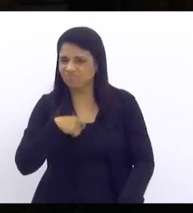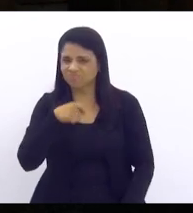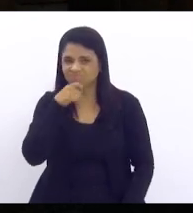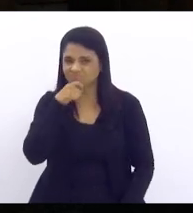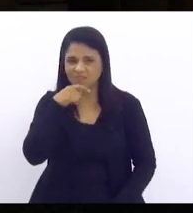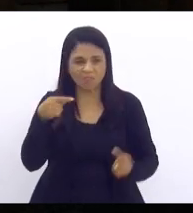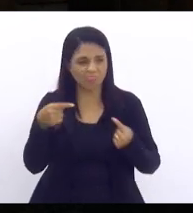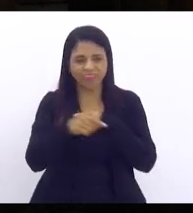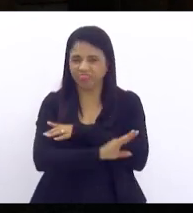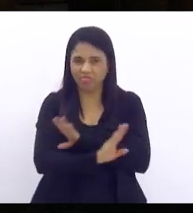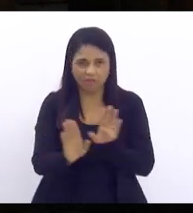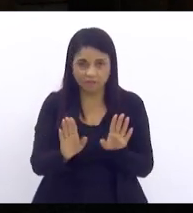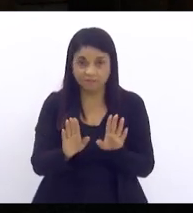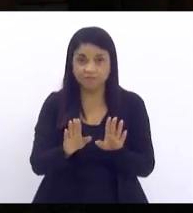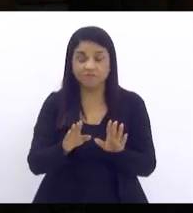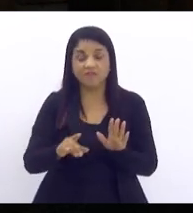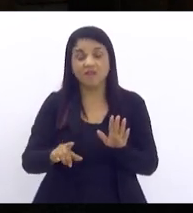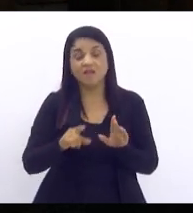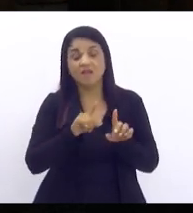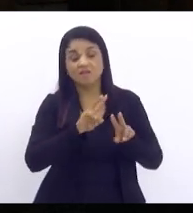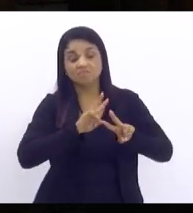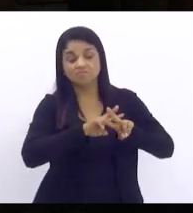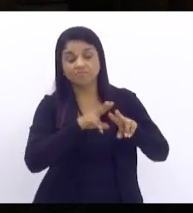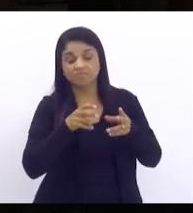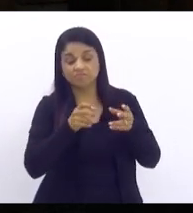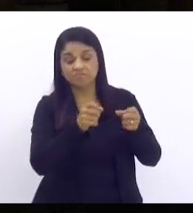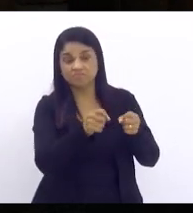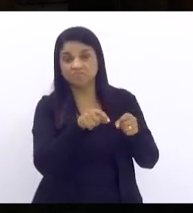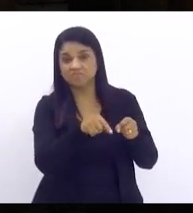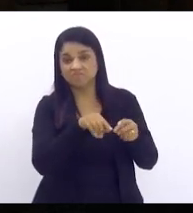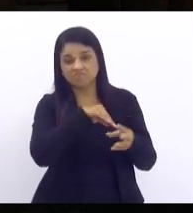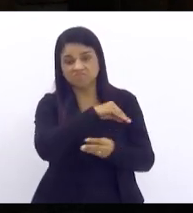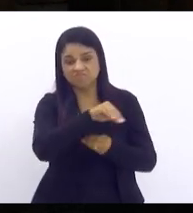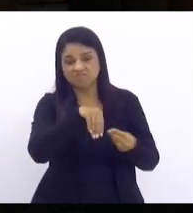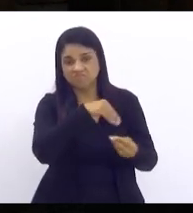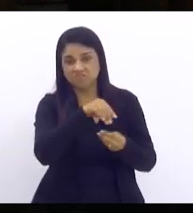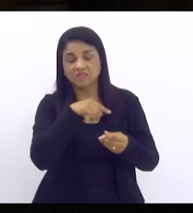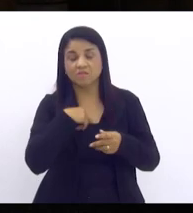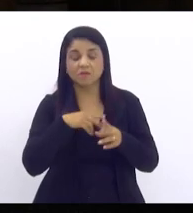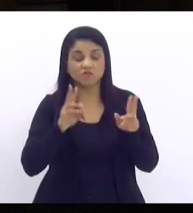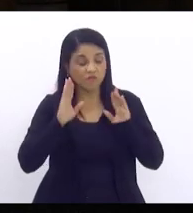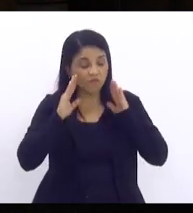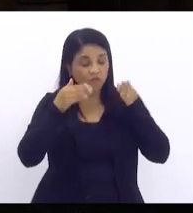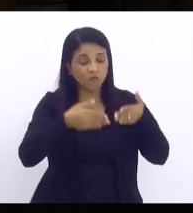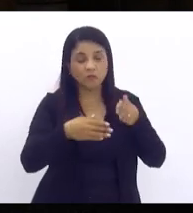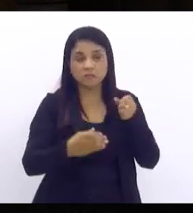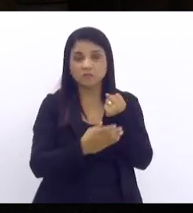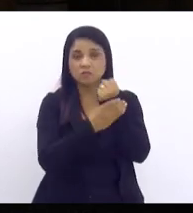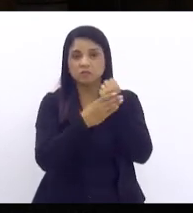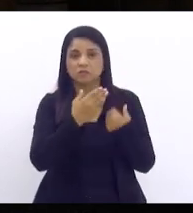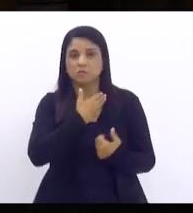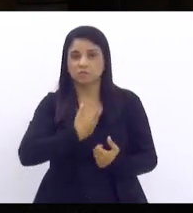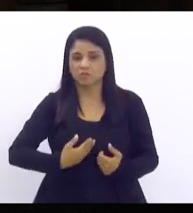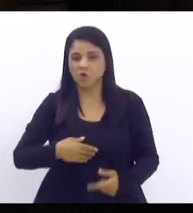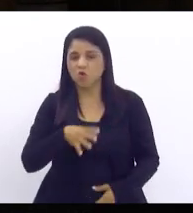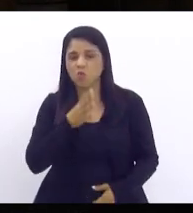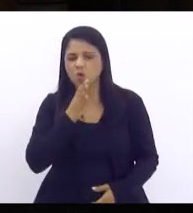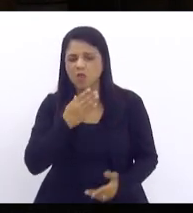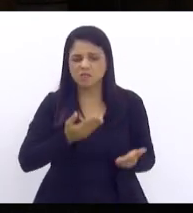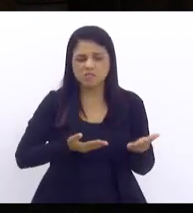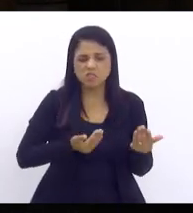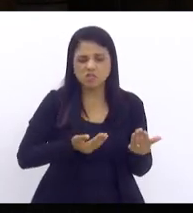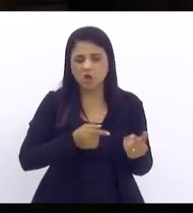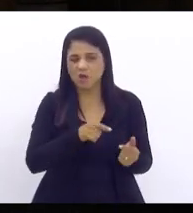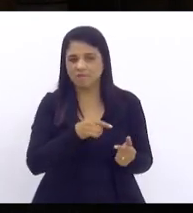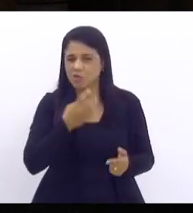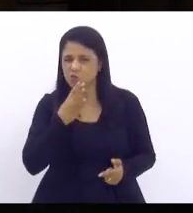com a educação. Ali tinha que ser até mesclado, mas está mais voltado para a segurança pública. Poxa, quem conhece aqueles jovenzinhos, para quem